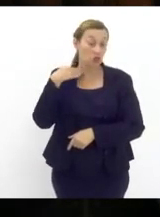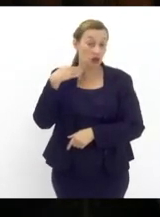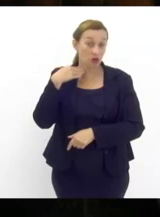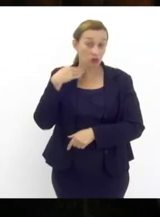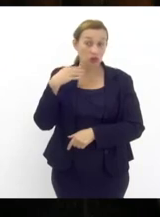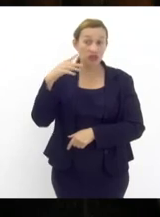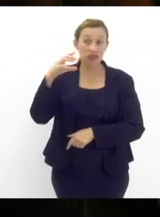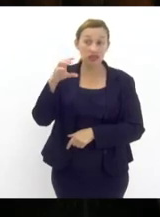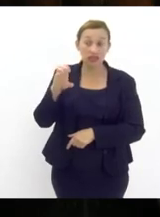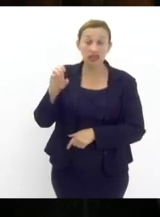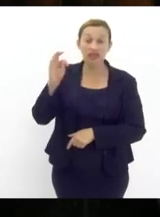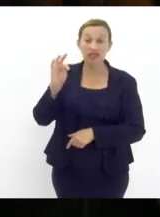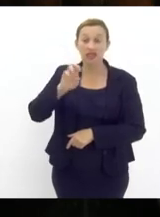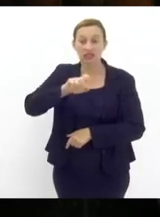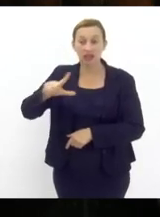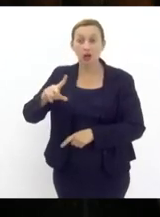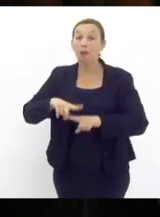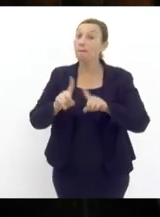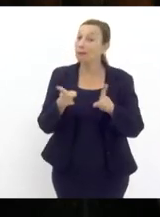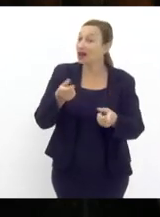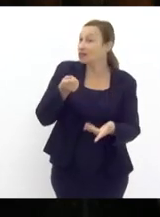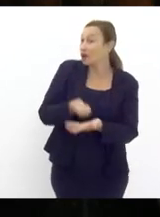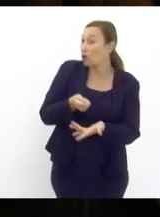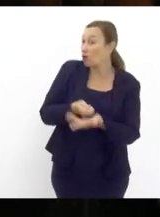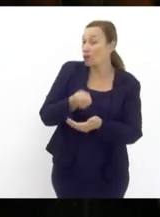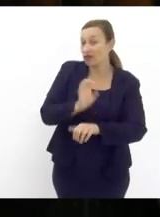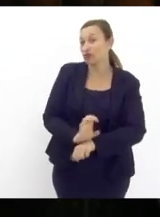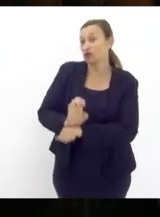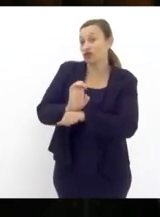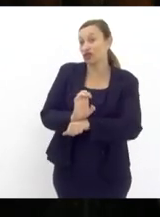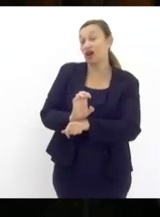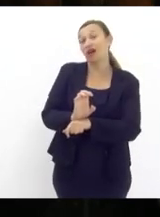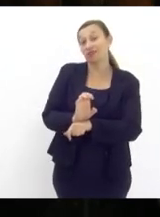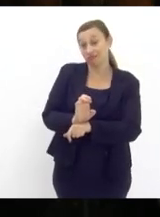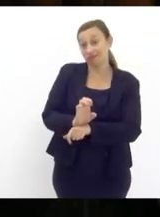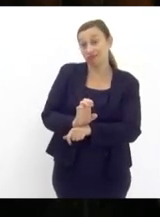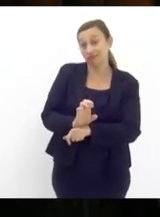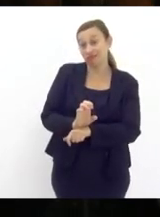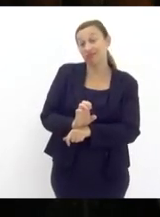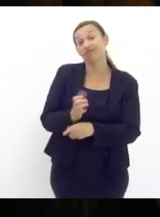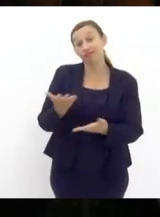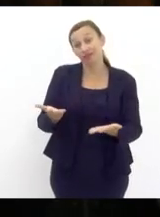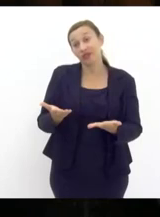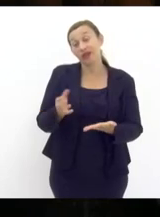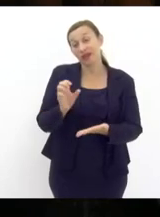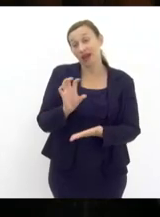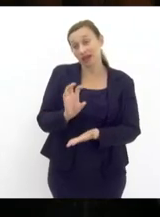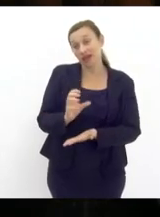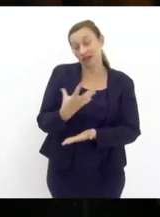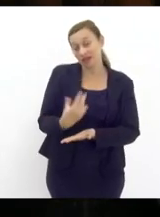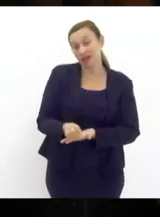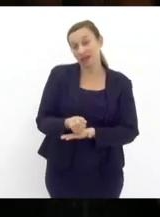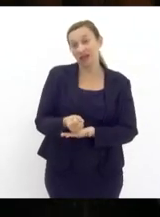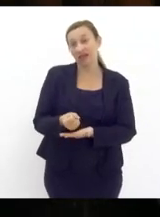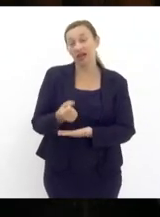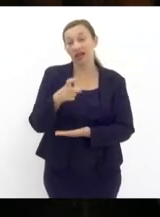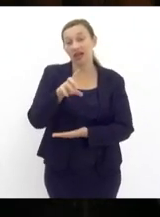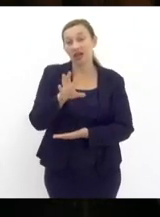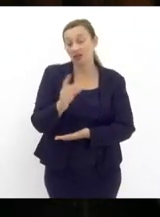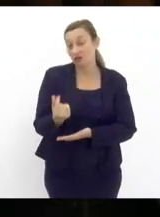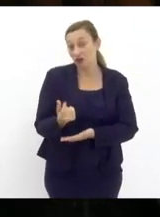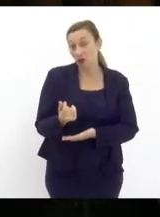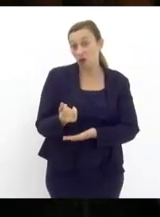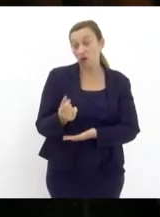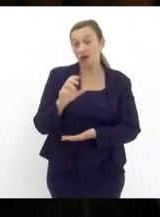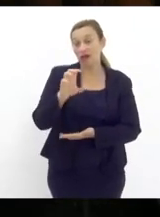mas para cobrar dos Estados até se admite você Taxa Selic ora isso